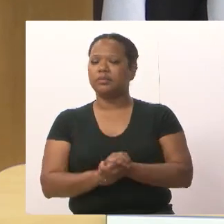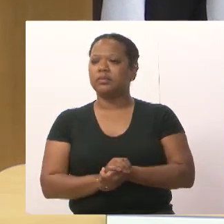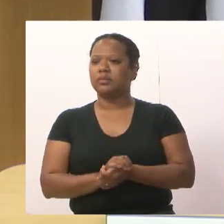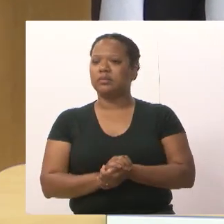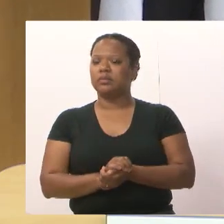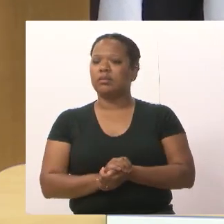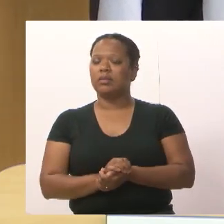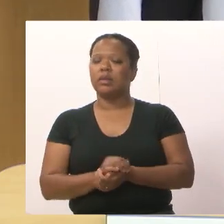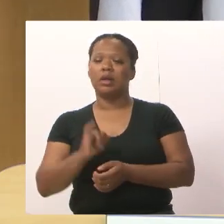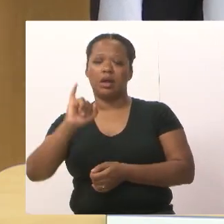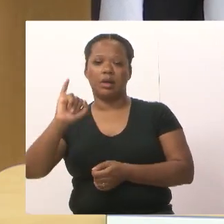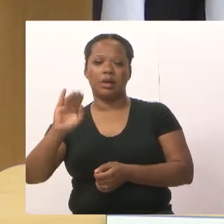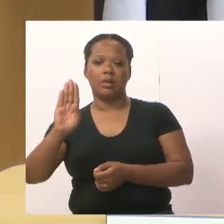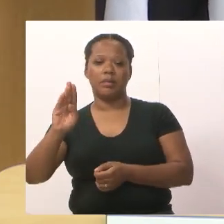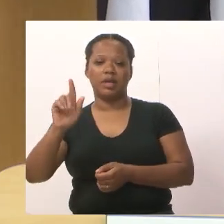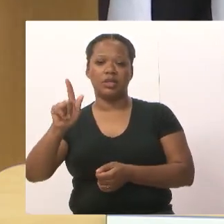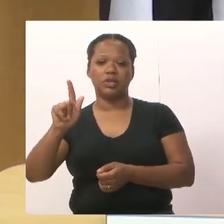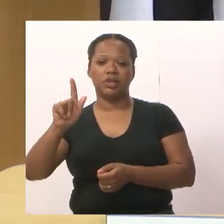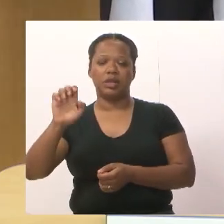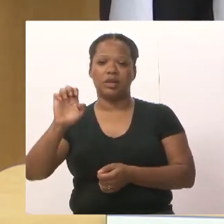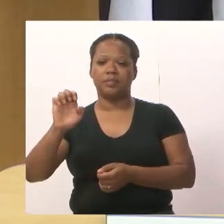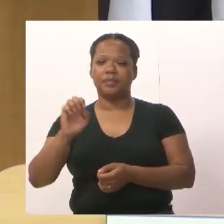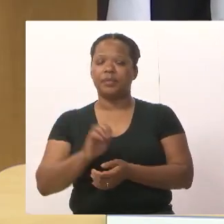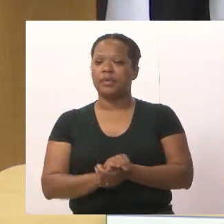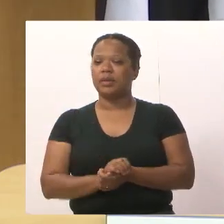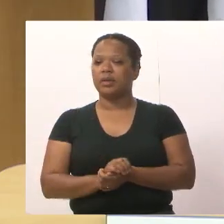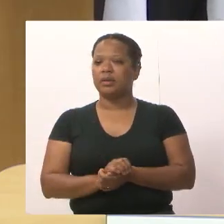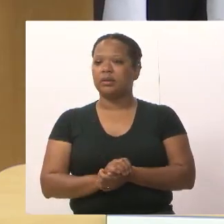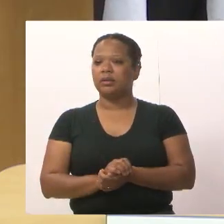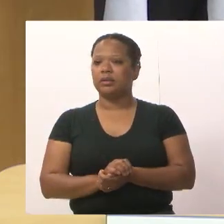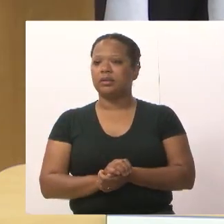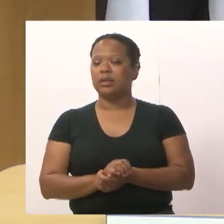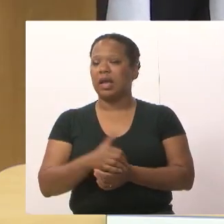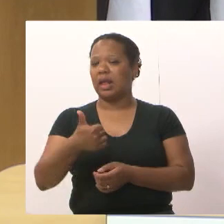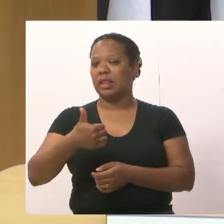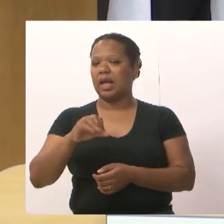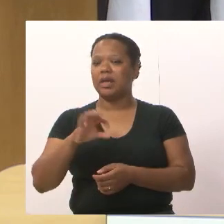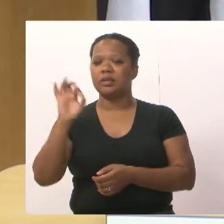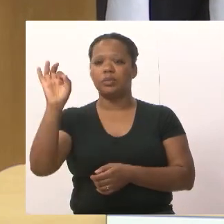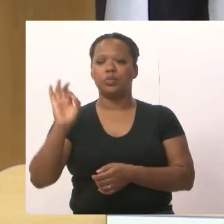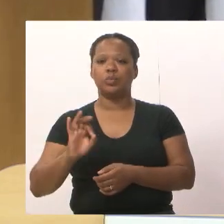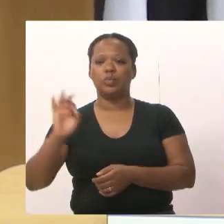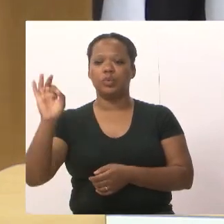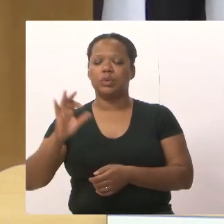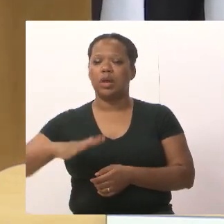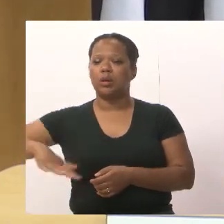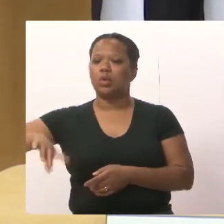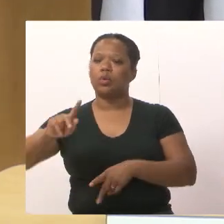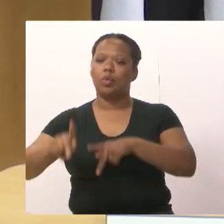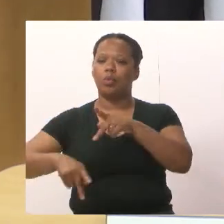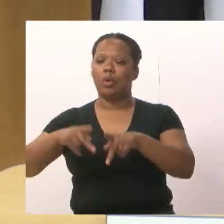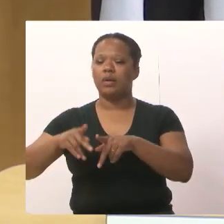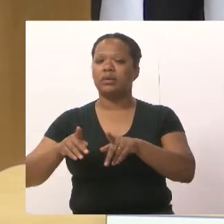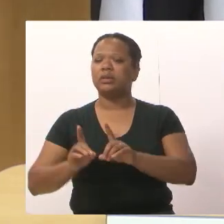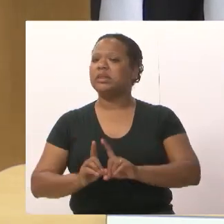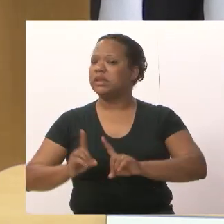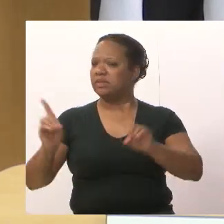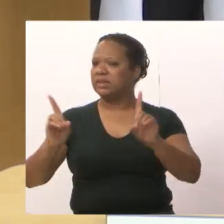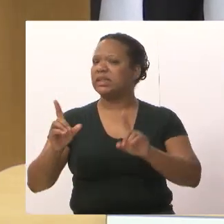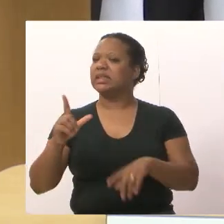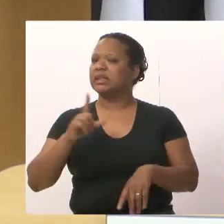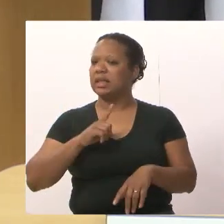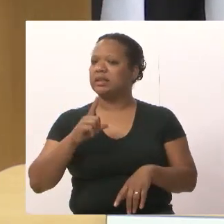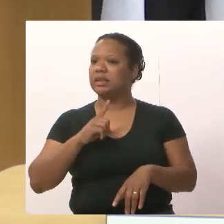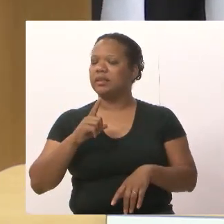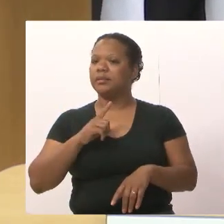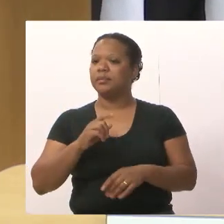Segundo o IBGE, eles usavam um índice que era 10% da população tinha algum tipo de deficiência.